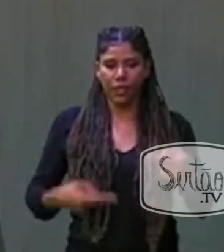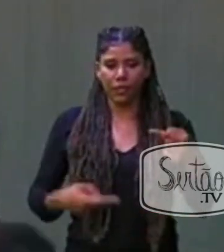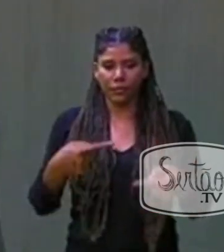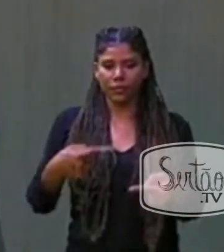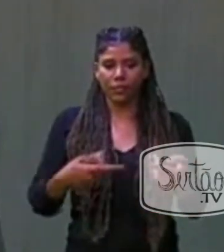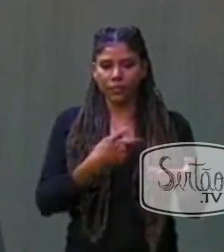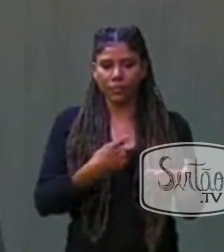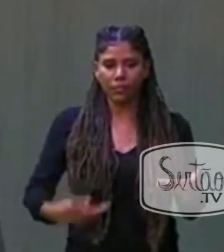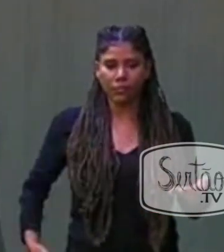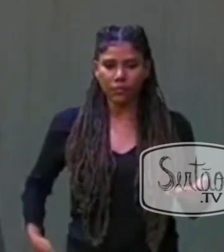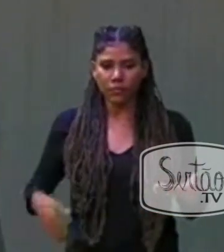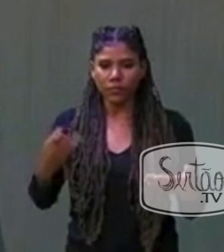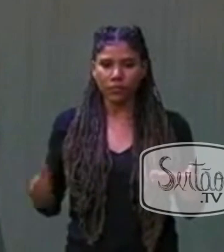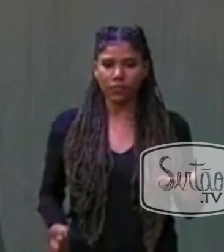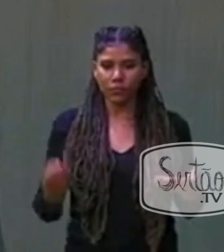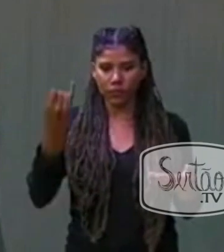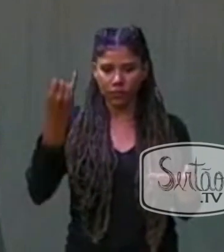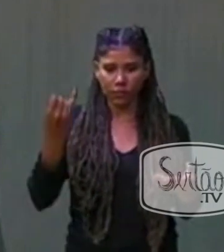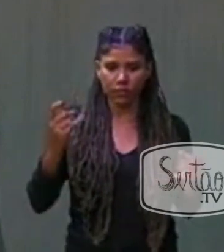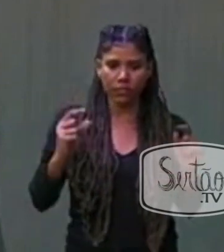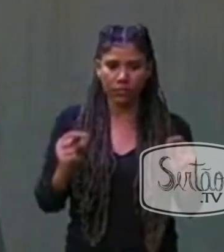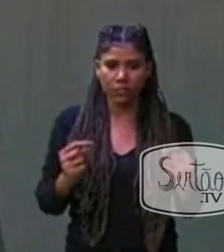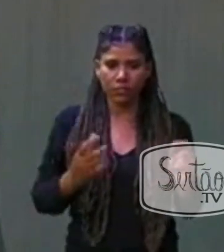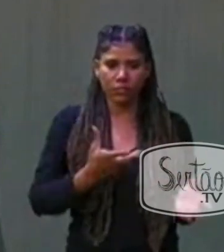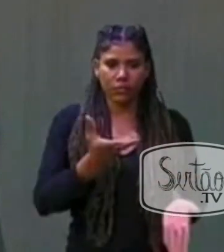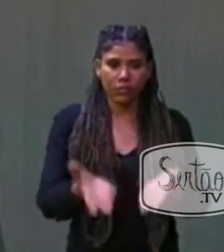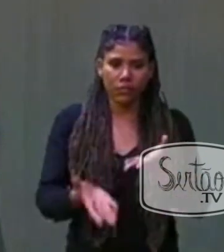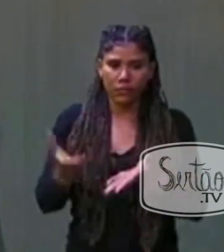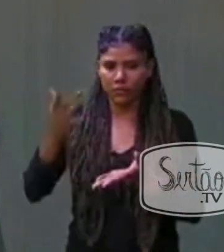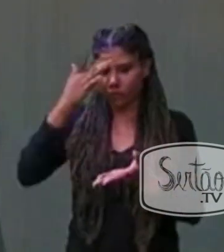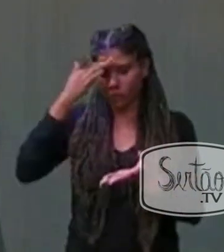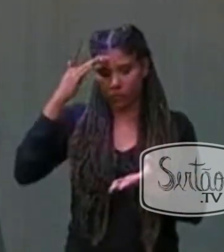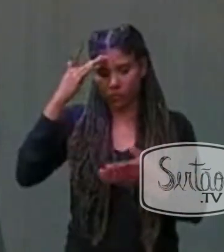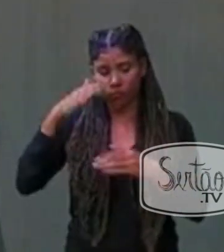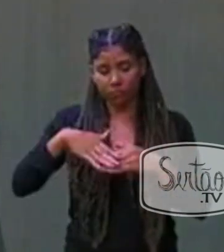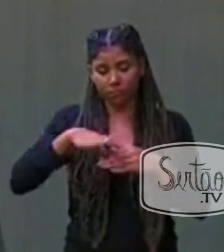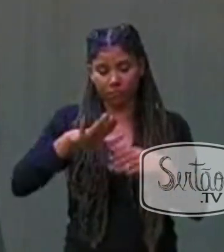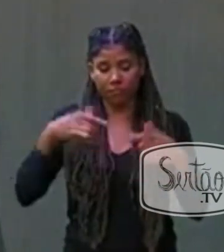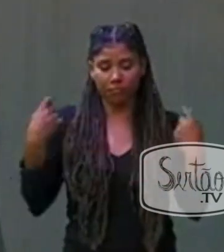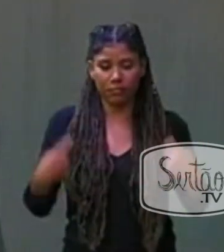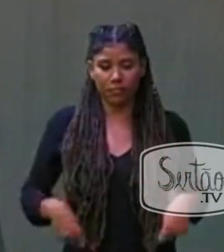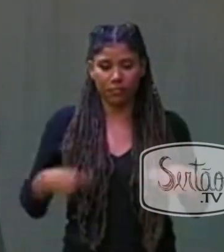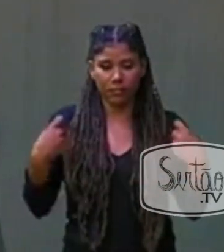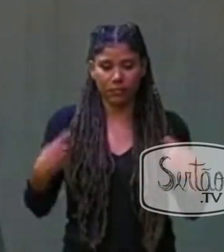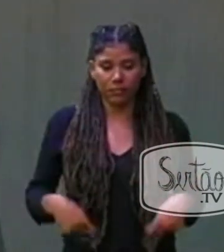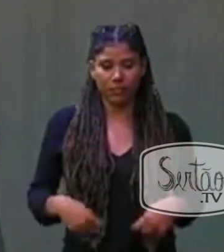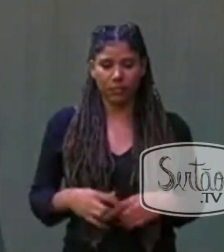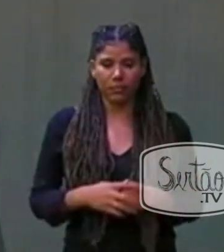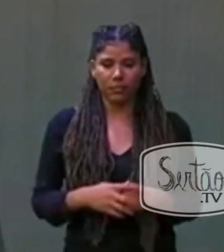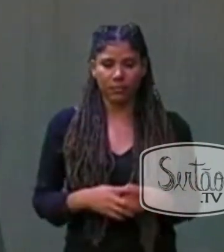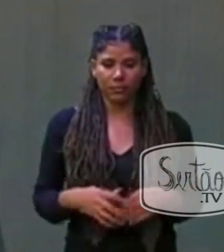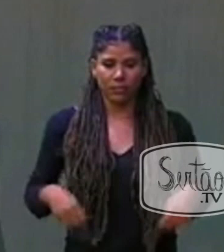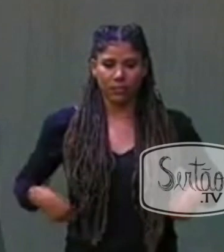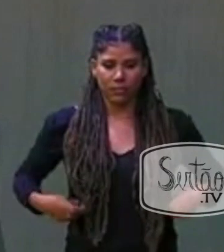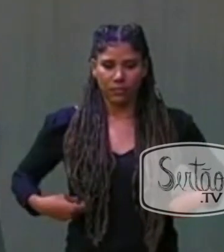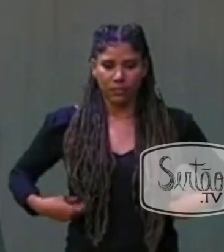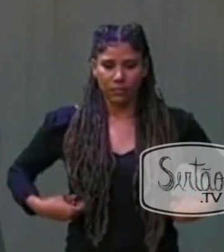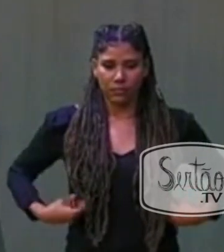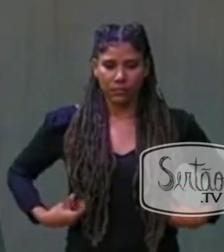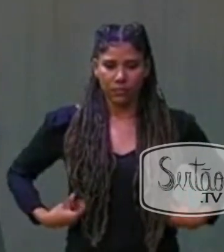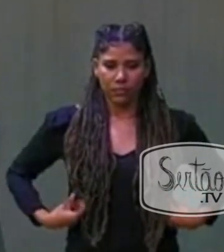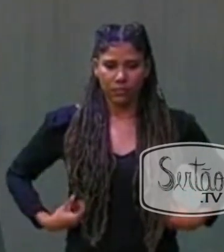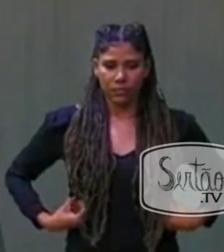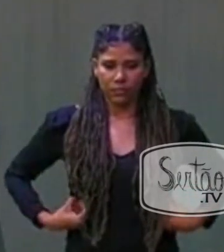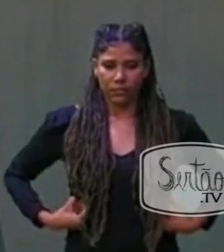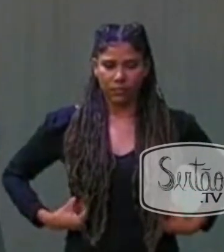extremamente importante para atender aqueles que mais precisam no nosso estado, que na pessoa do nosso